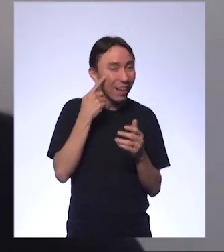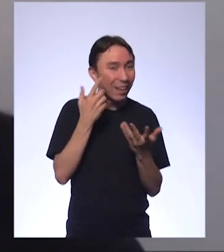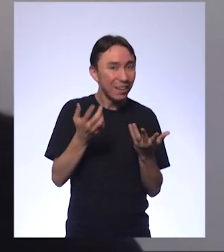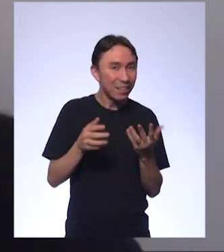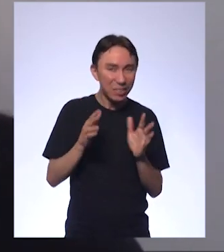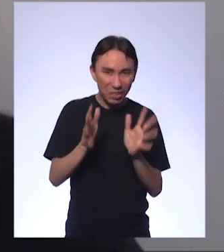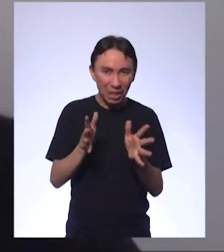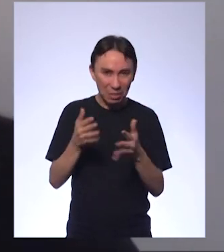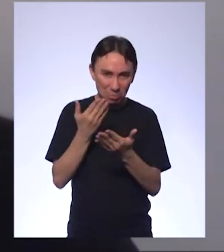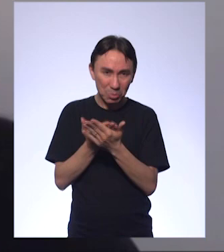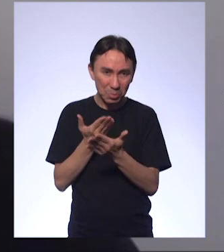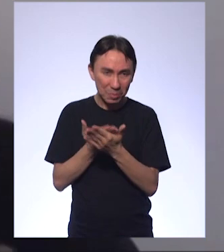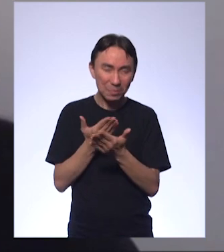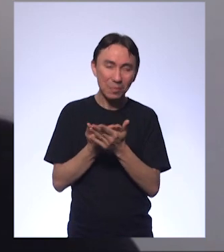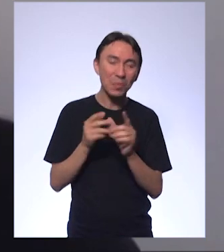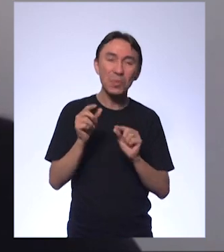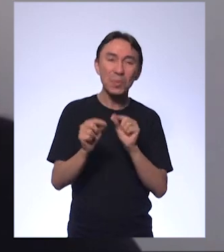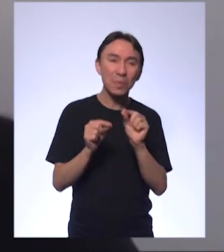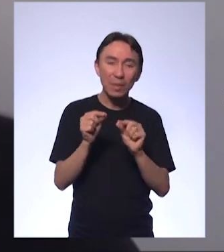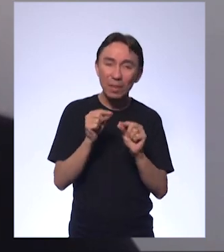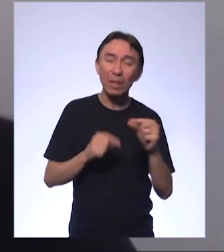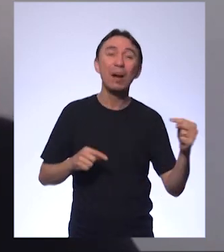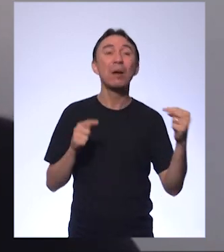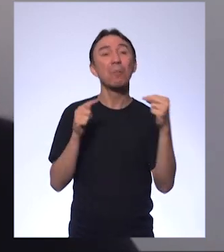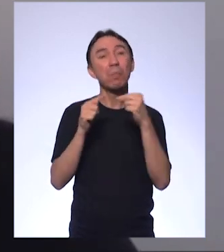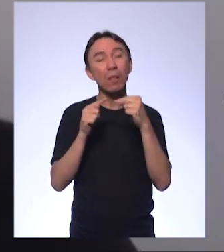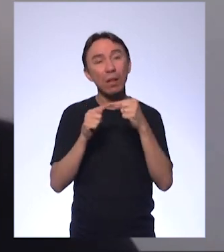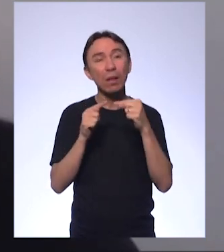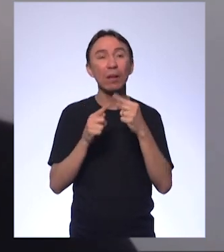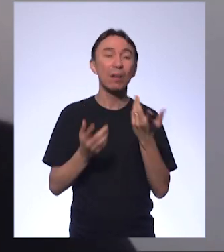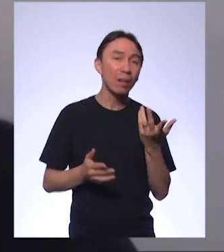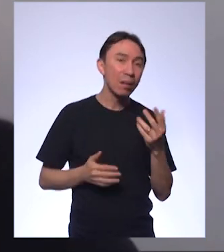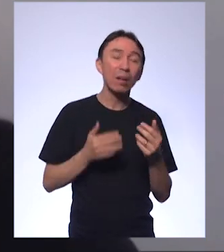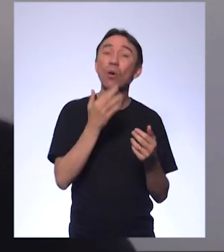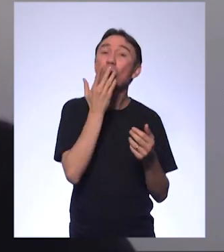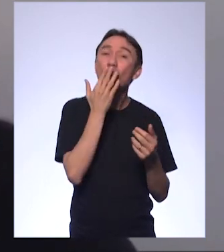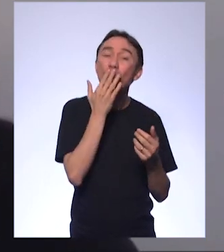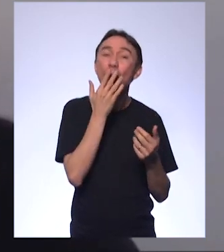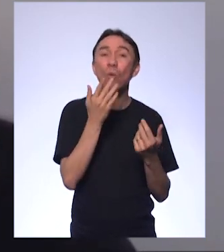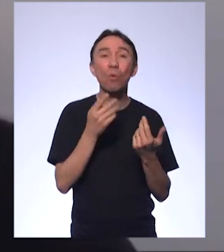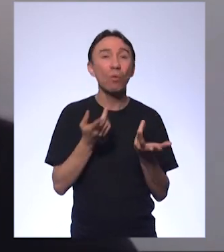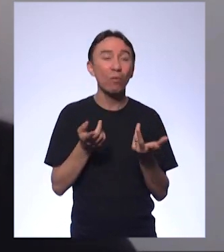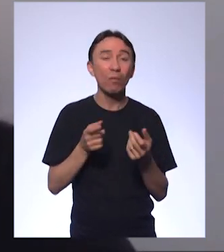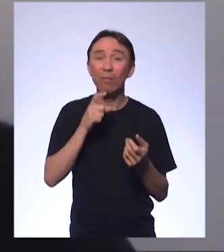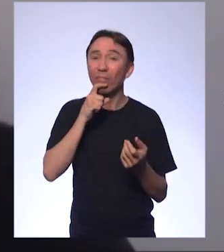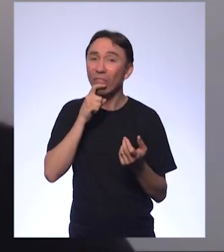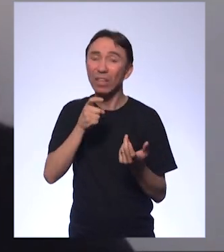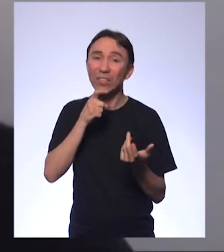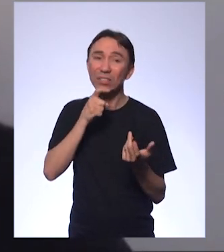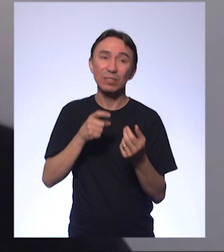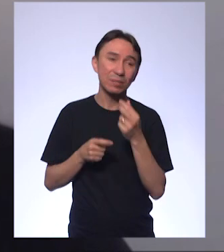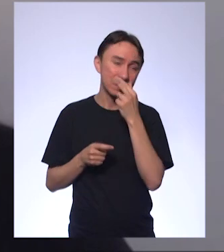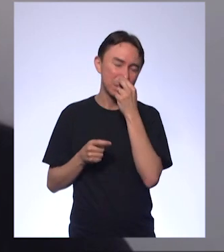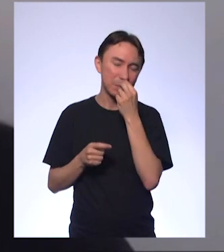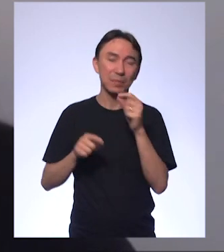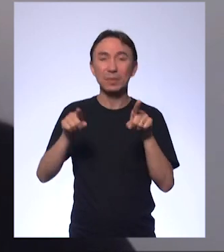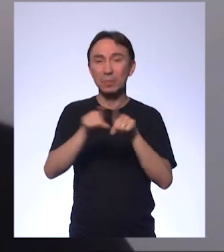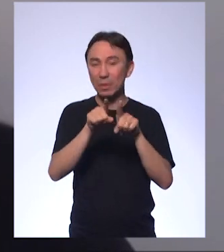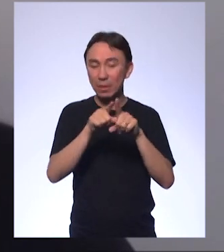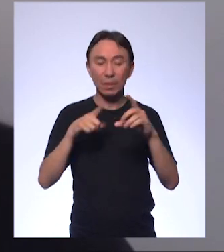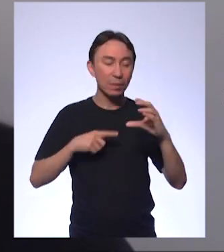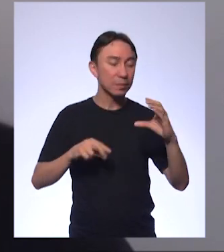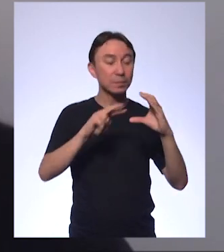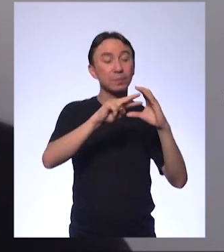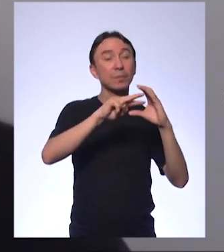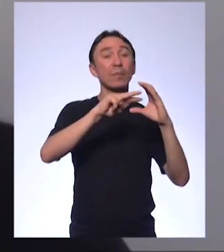Mendel, vai se relacionar com a cor verde da ervilha, tá? E a gente tem o indivíduo heterozigoto,